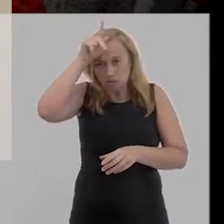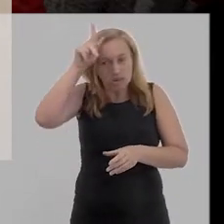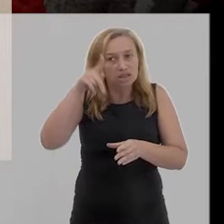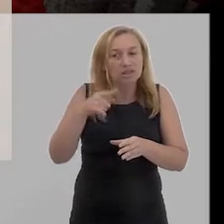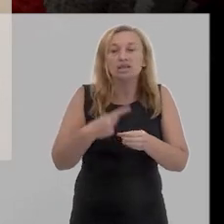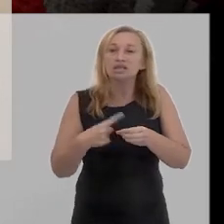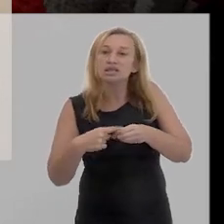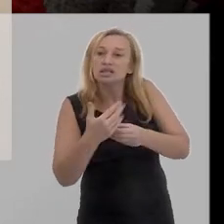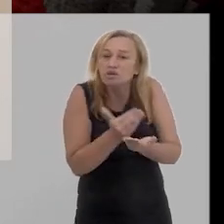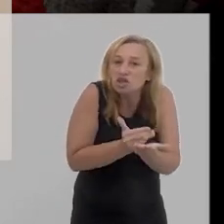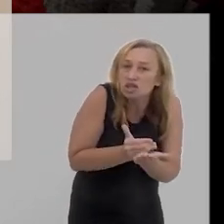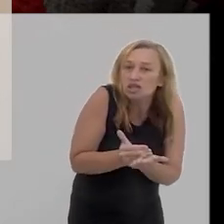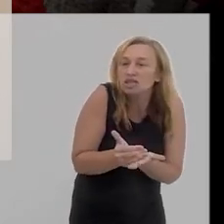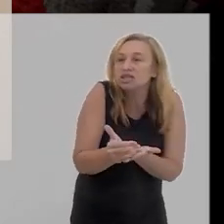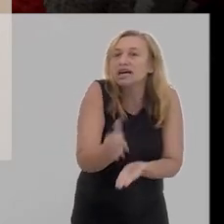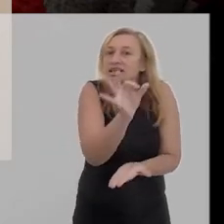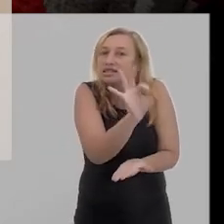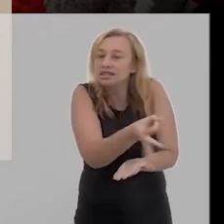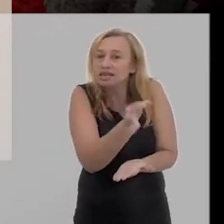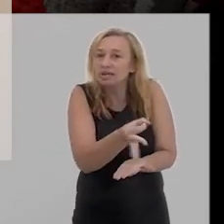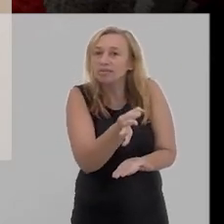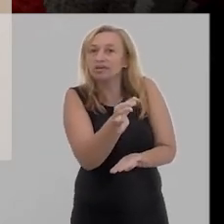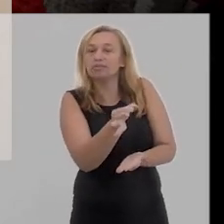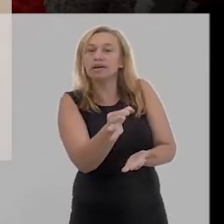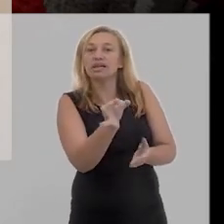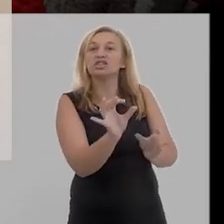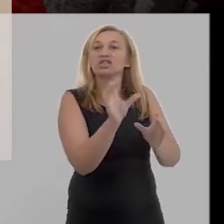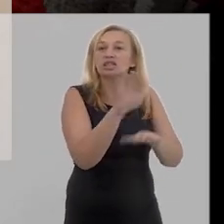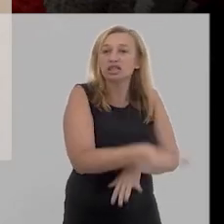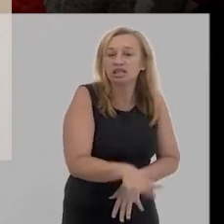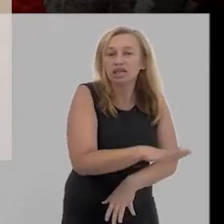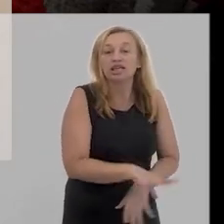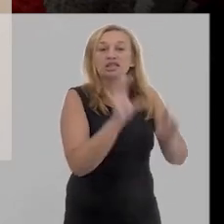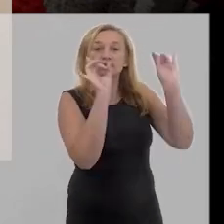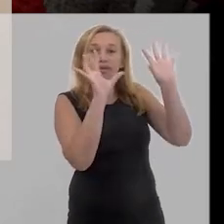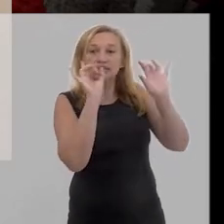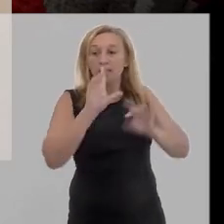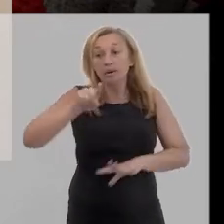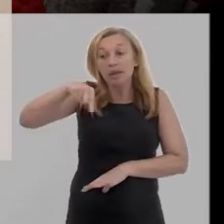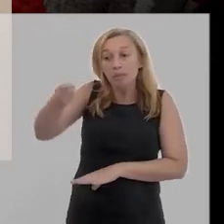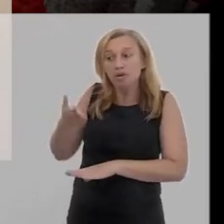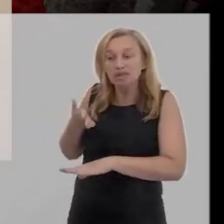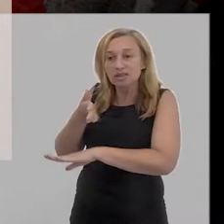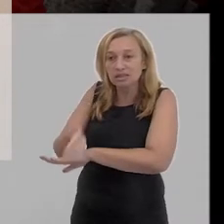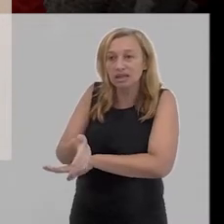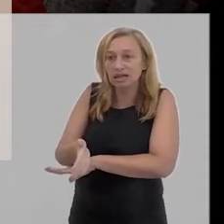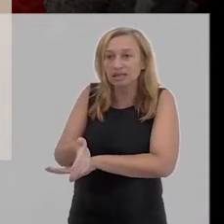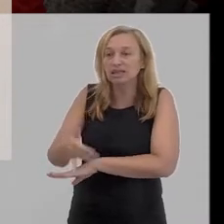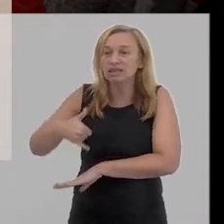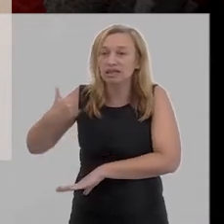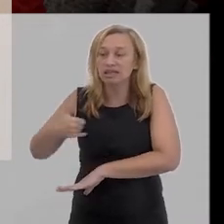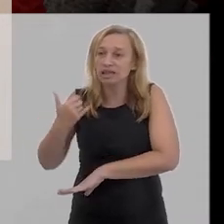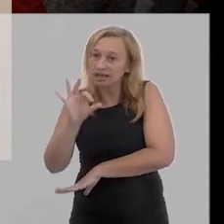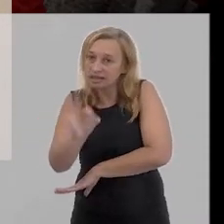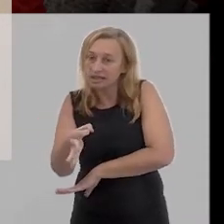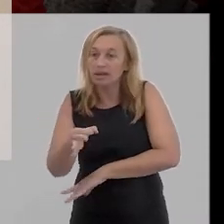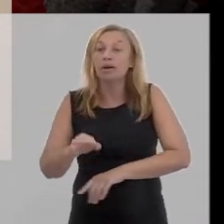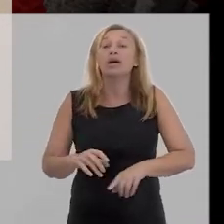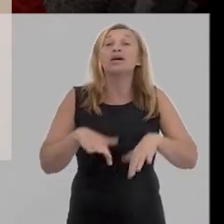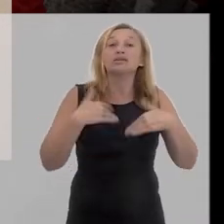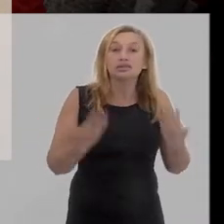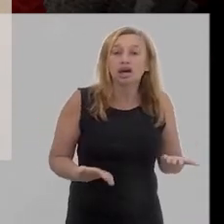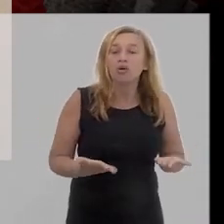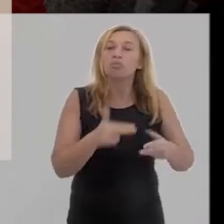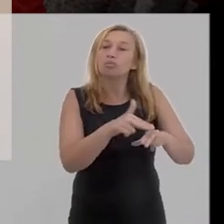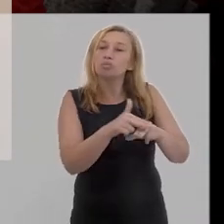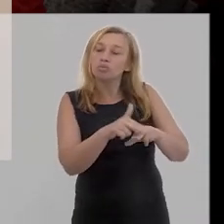que começaram justamente por essas crianças especiais, para depois entrarem nas idades específicas.